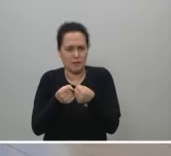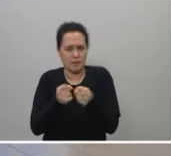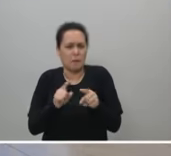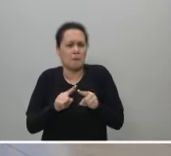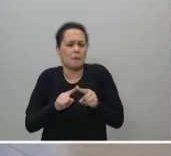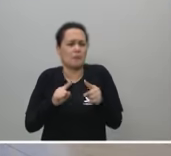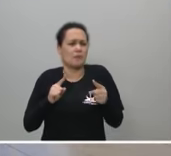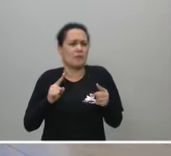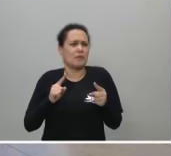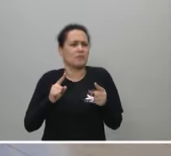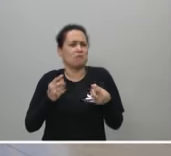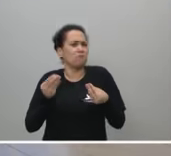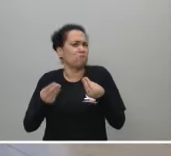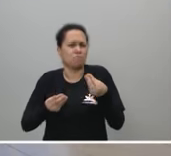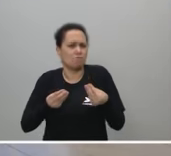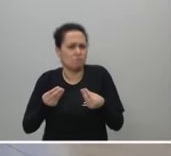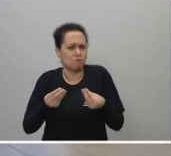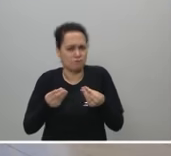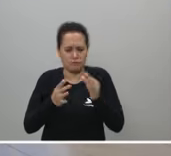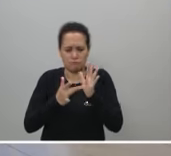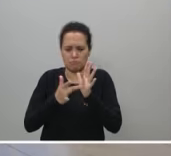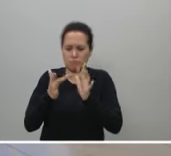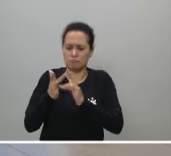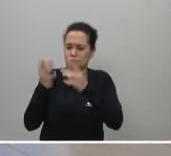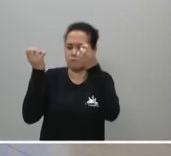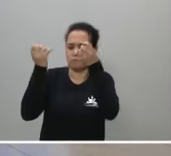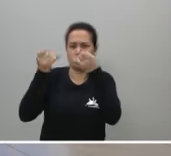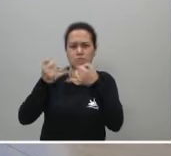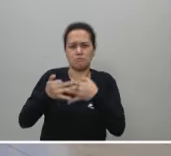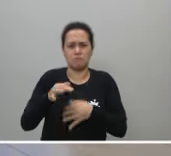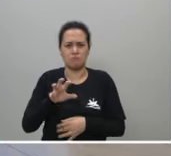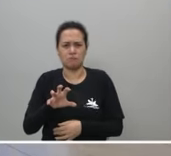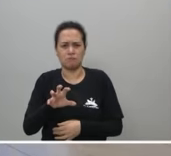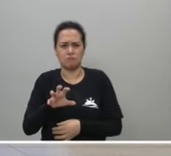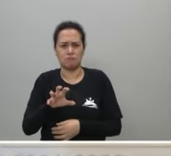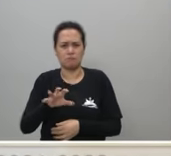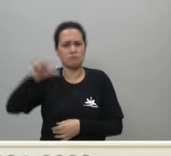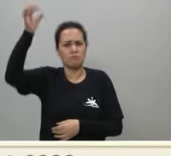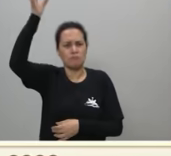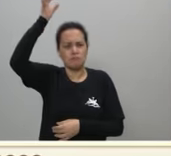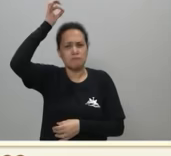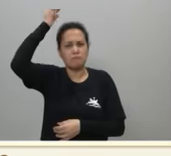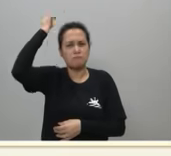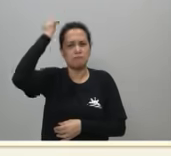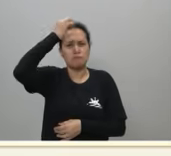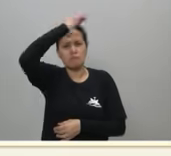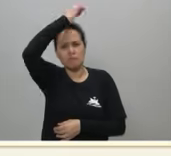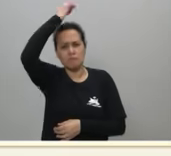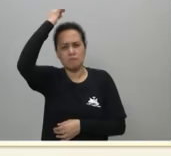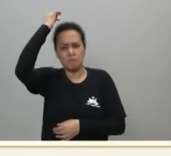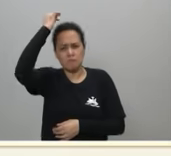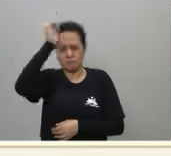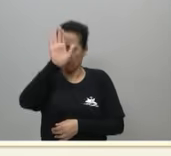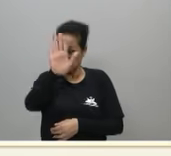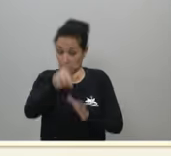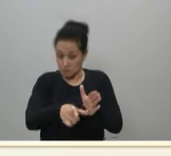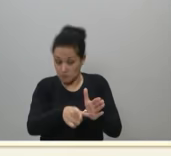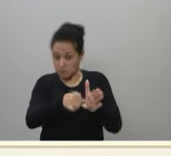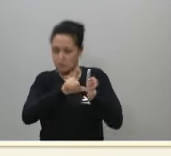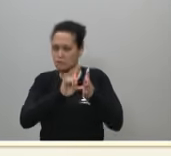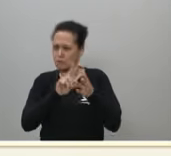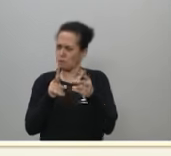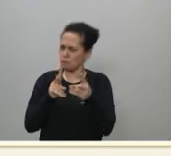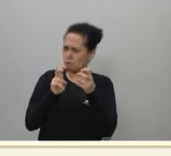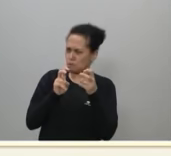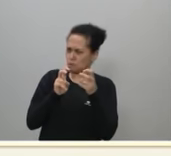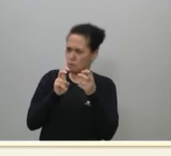como, por que Ele diz do Espírito Santo? Antes, é importante perceber que João fala, se